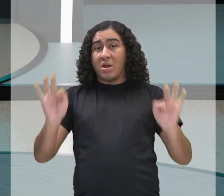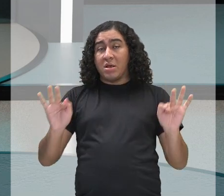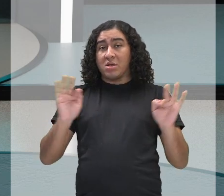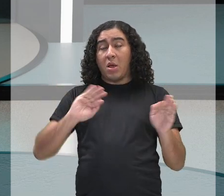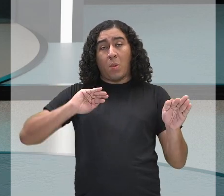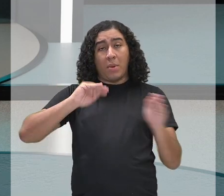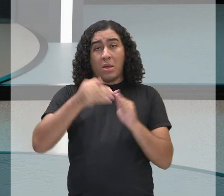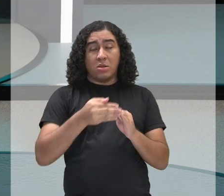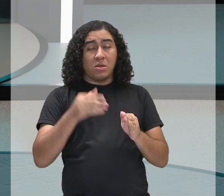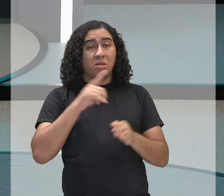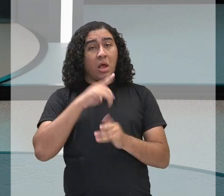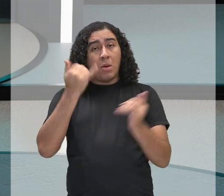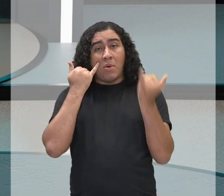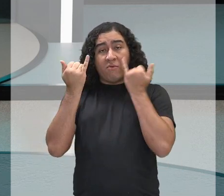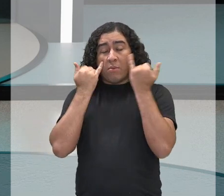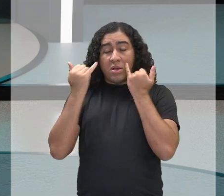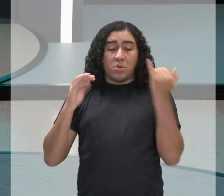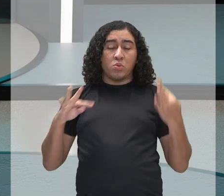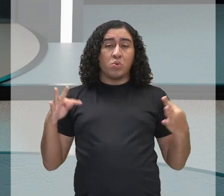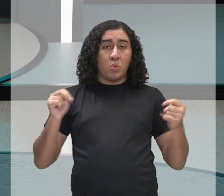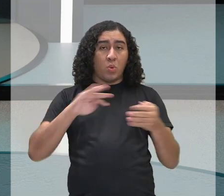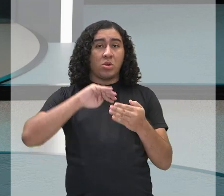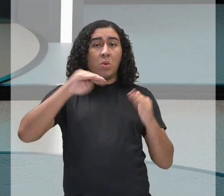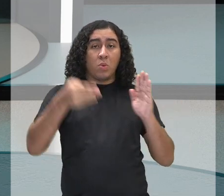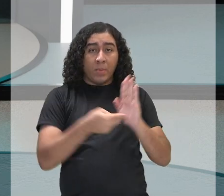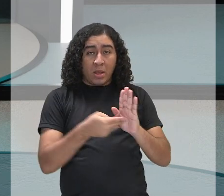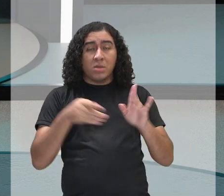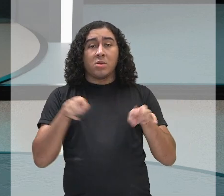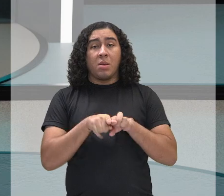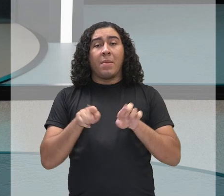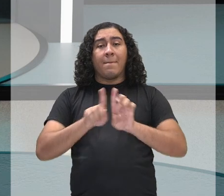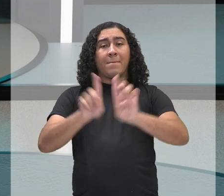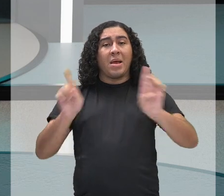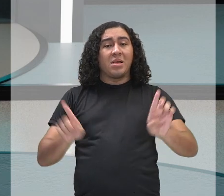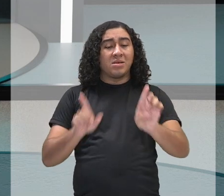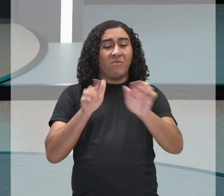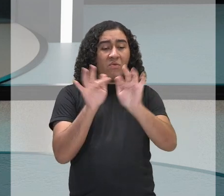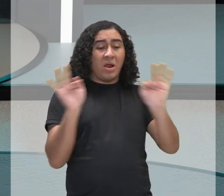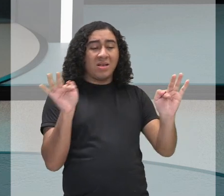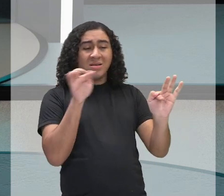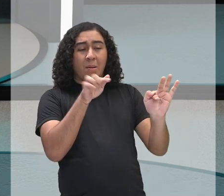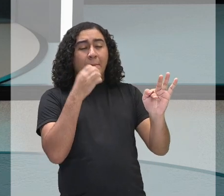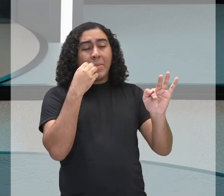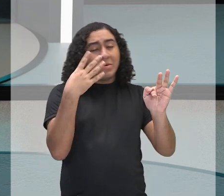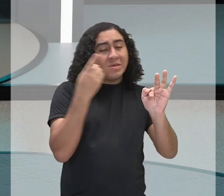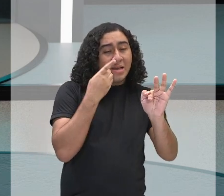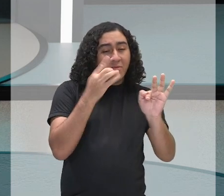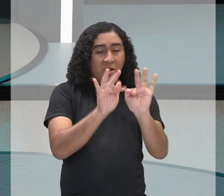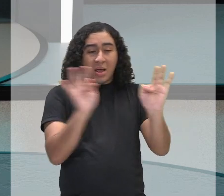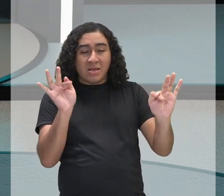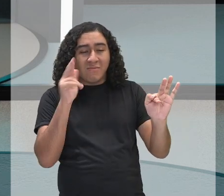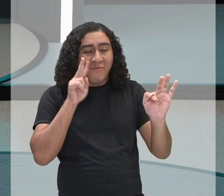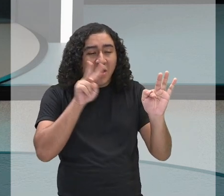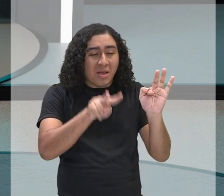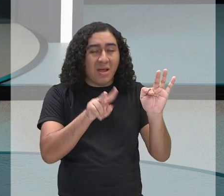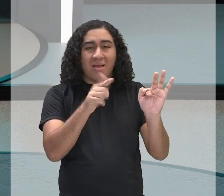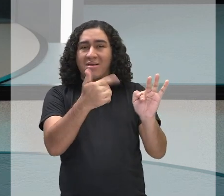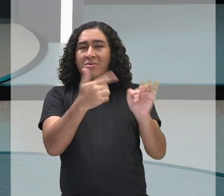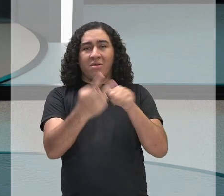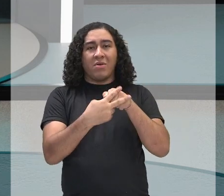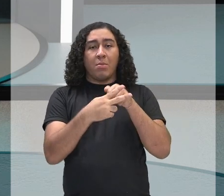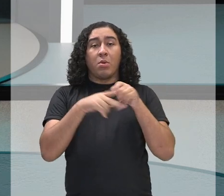completa, que passa uma informação para o teu interlocutor, no entanto, ele não tem verbo. Então, frase não tem verbo, oração